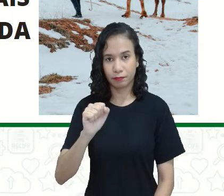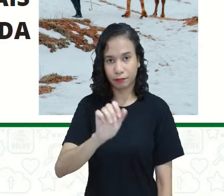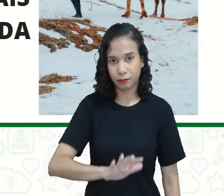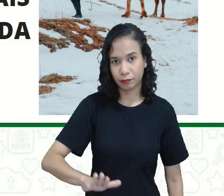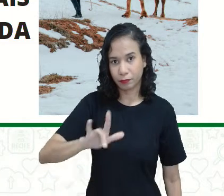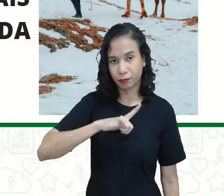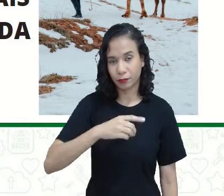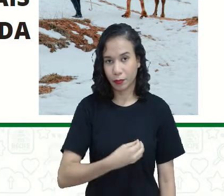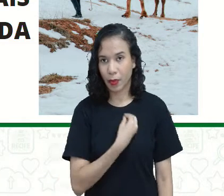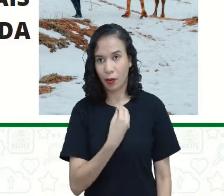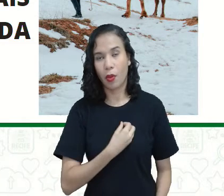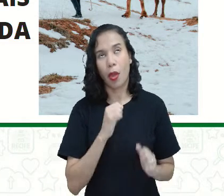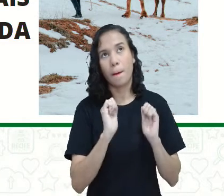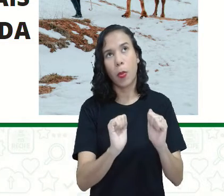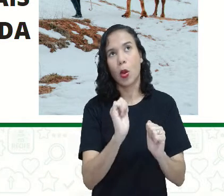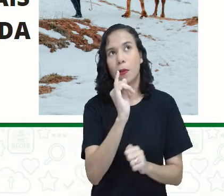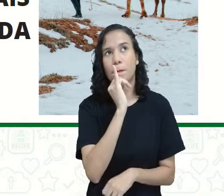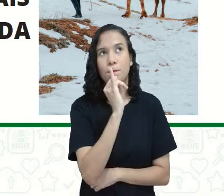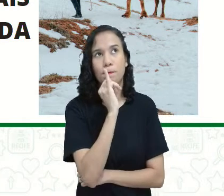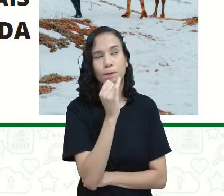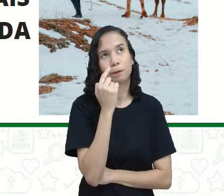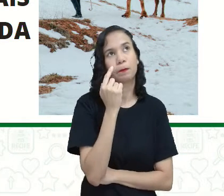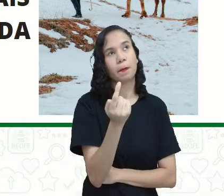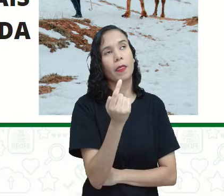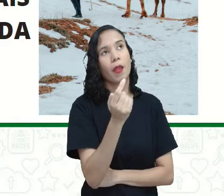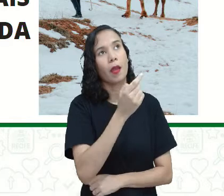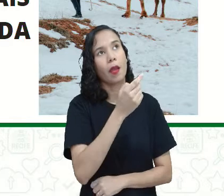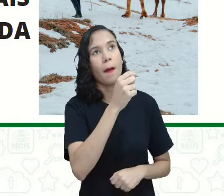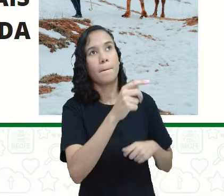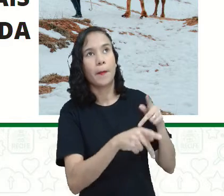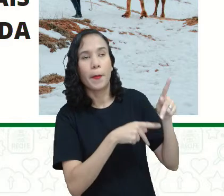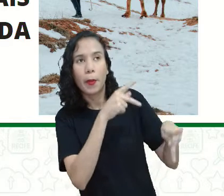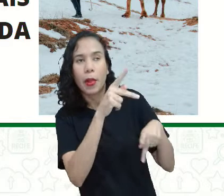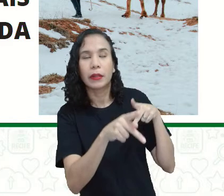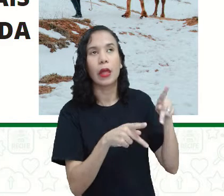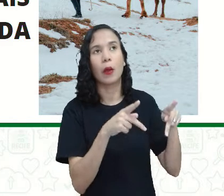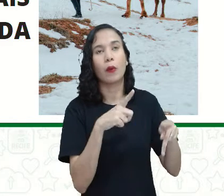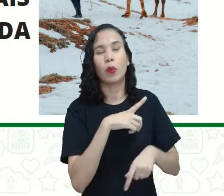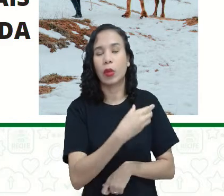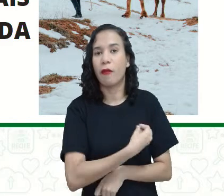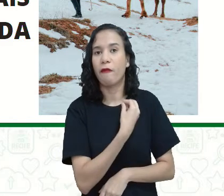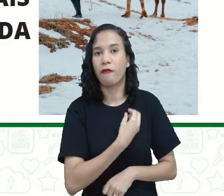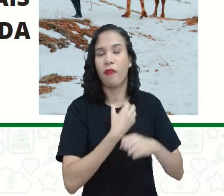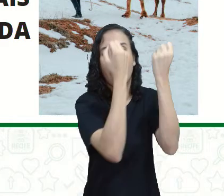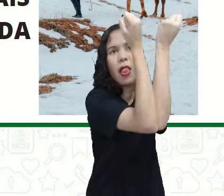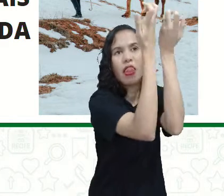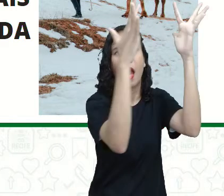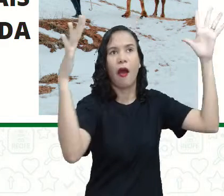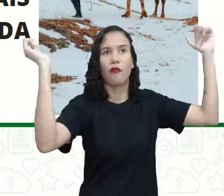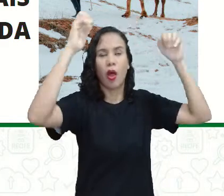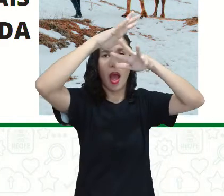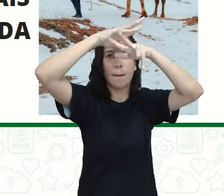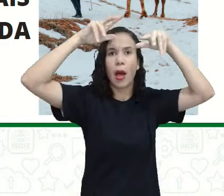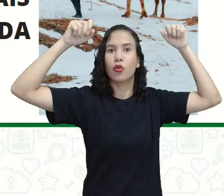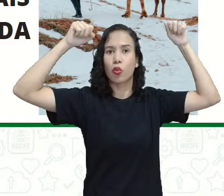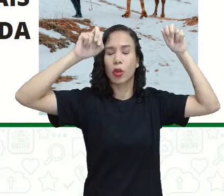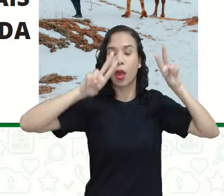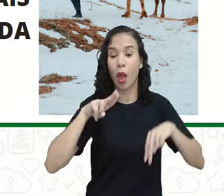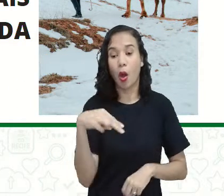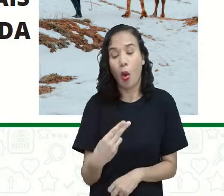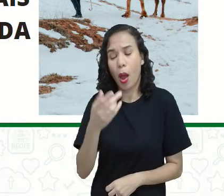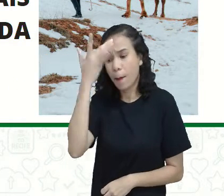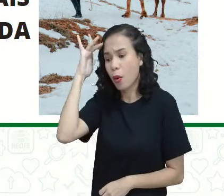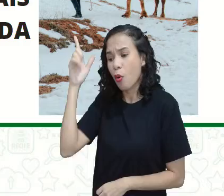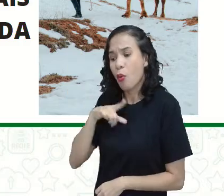Tanto faz ser, por exemplo, um povo indígena que mora, por exemplo, na floresta amazônica, ou aquele que mora